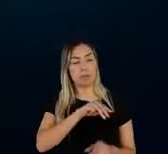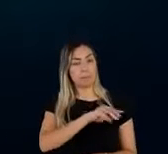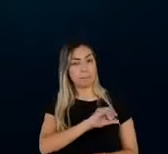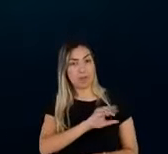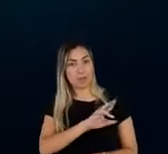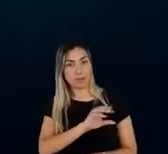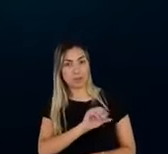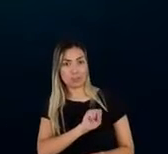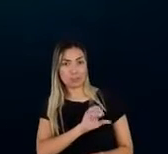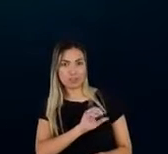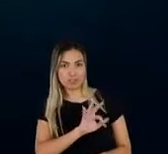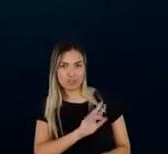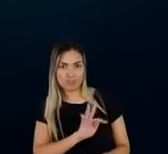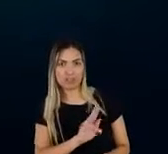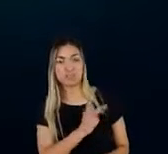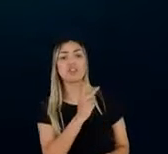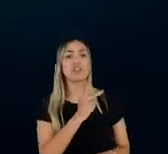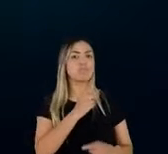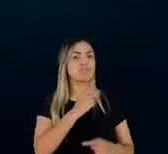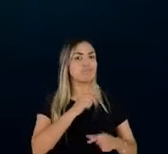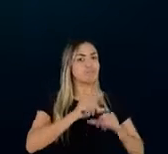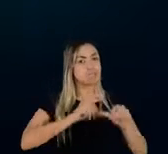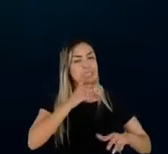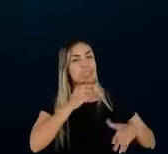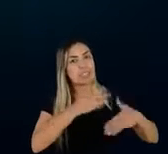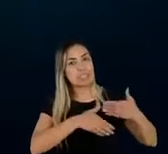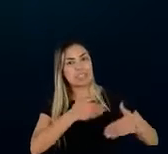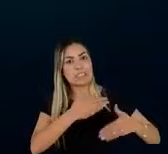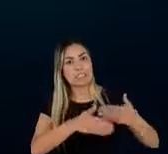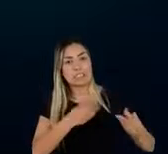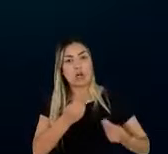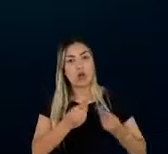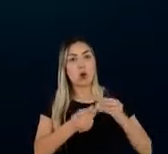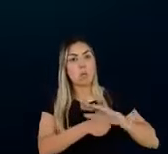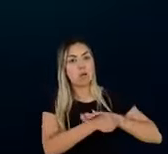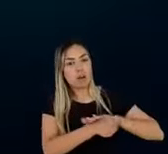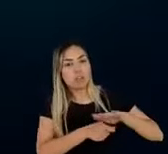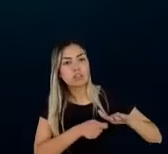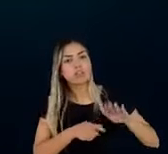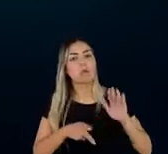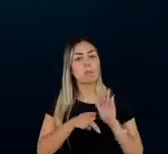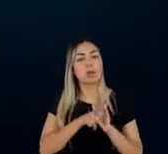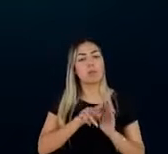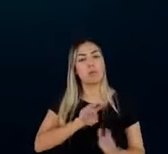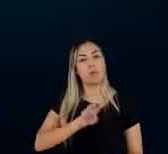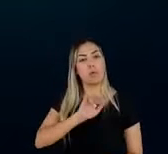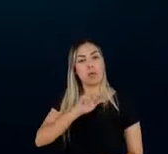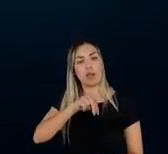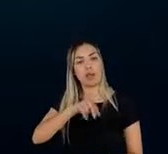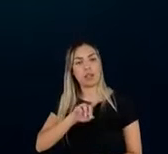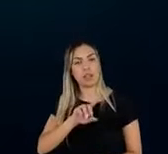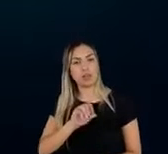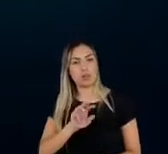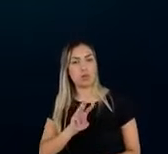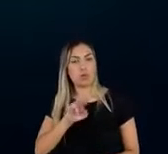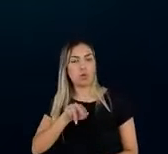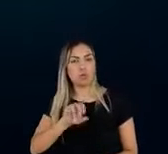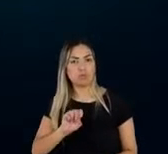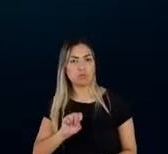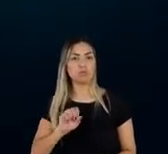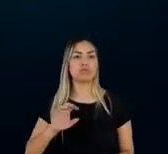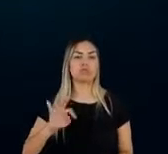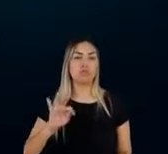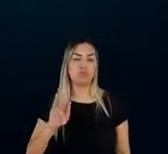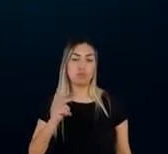conseguir encontrar o seu caminho de inovação investiu muito no Windows phone né que não decolou e hoje